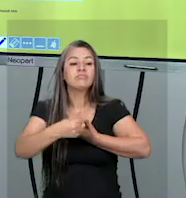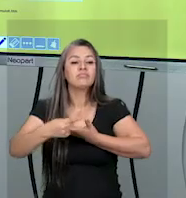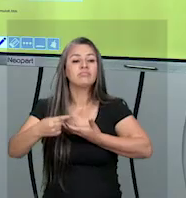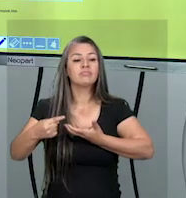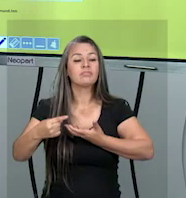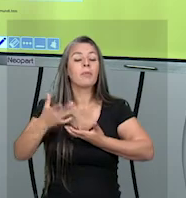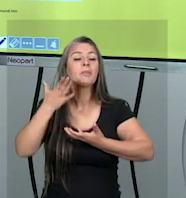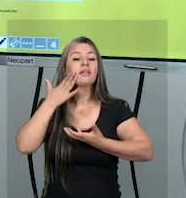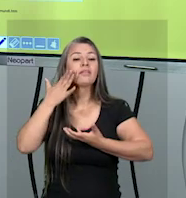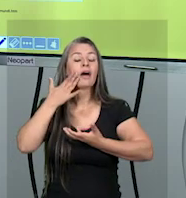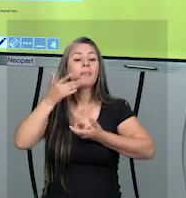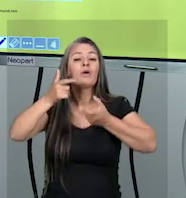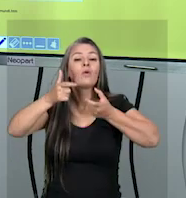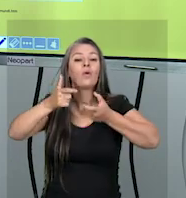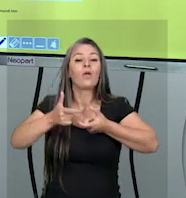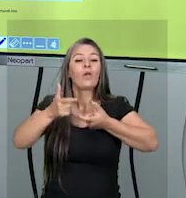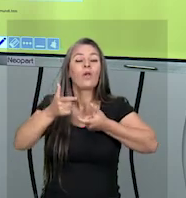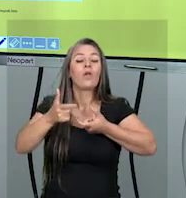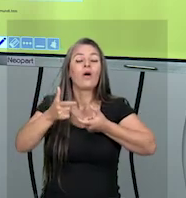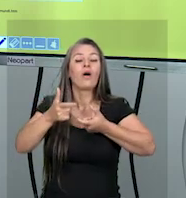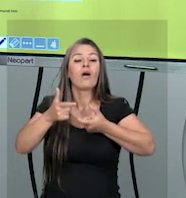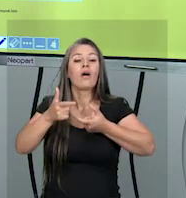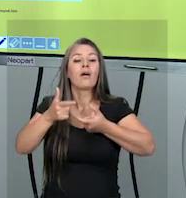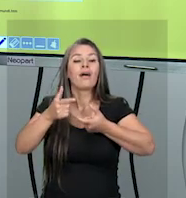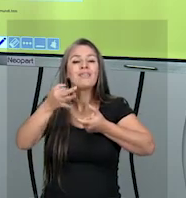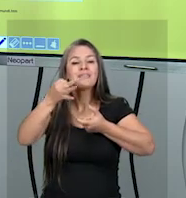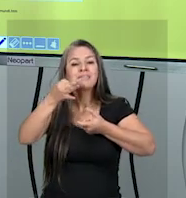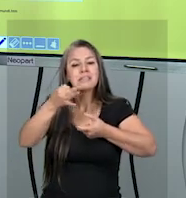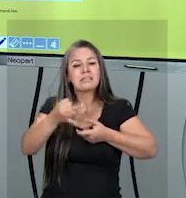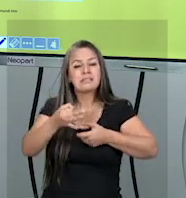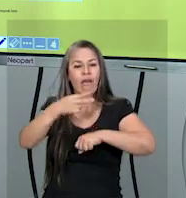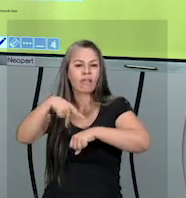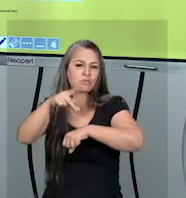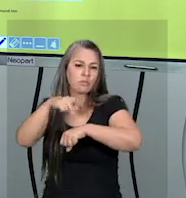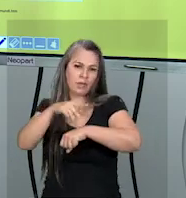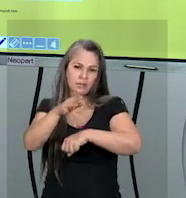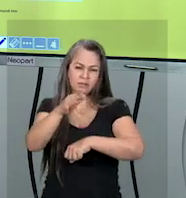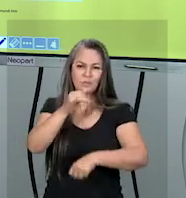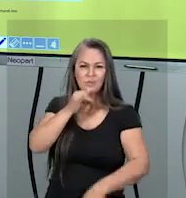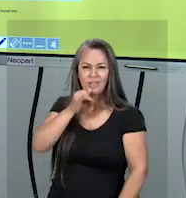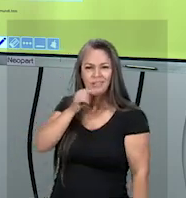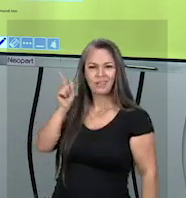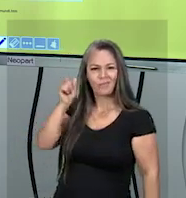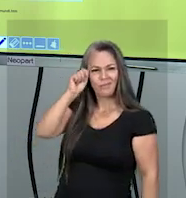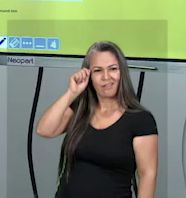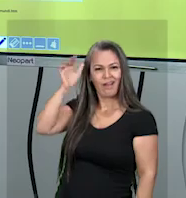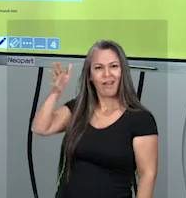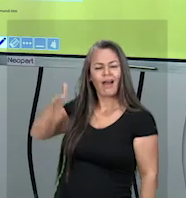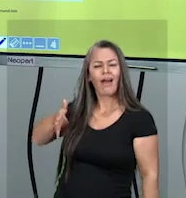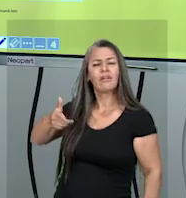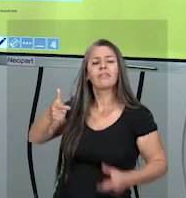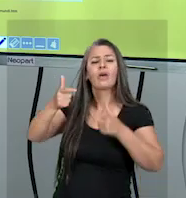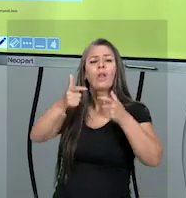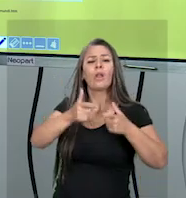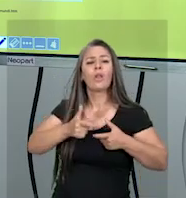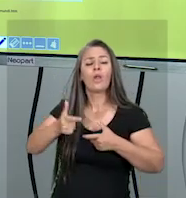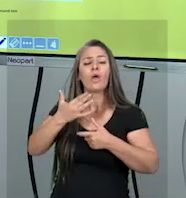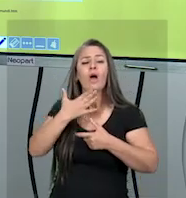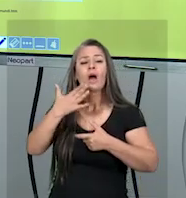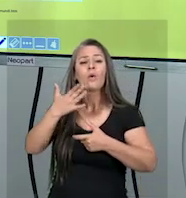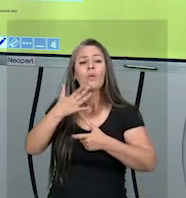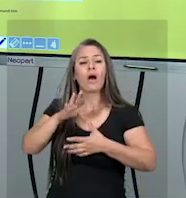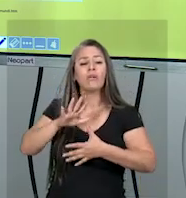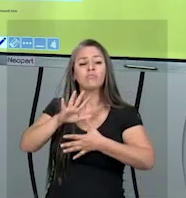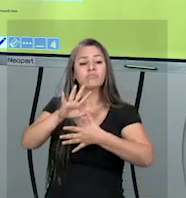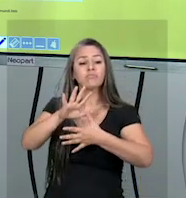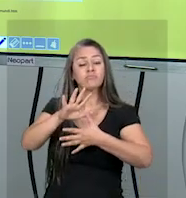essa localização de determinada região que a gente queira estudar. No caso aqui, vamos entender um pouco dessa localização geográfica do continente